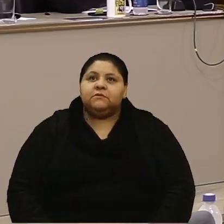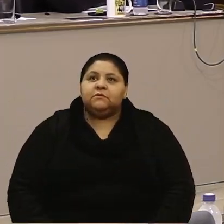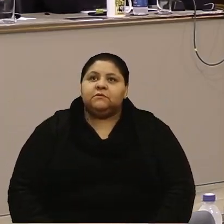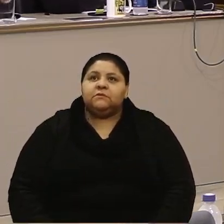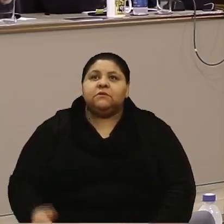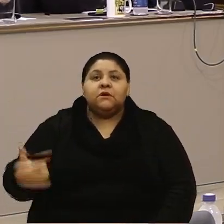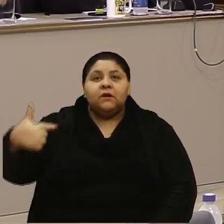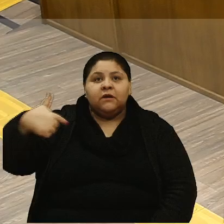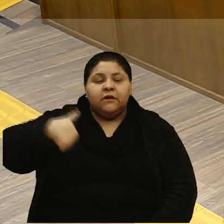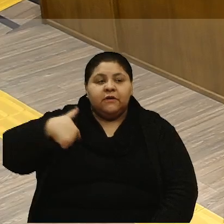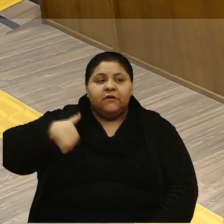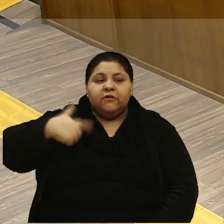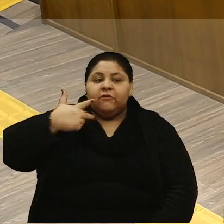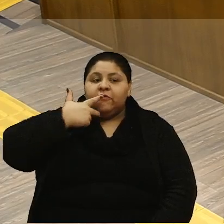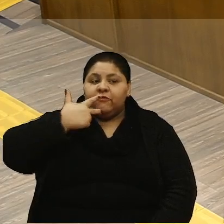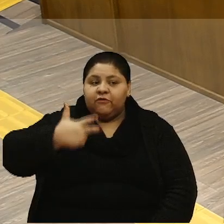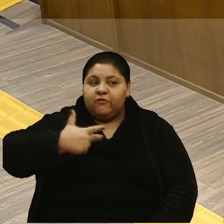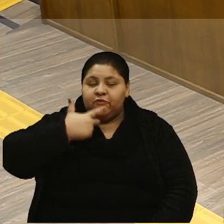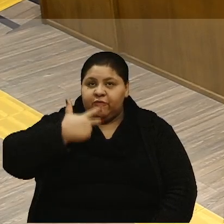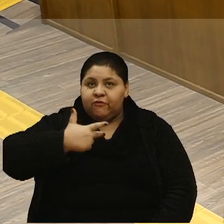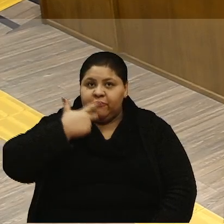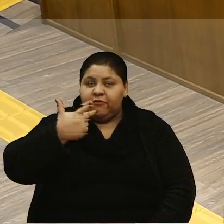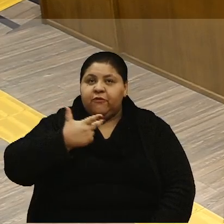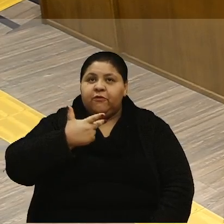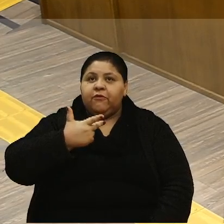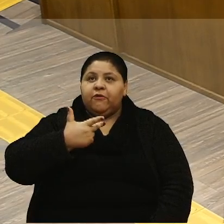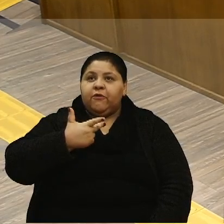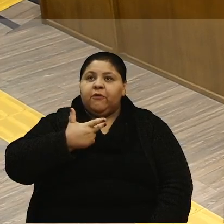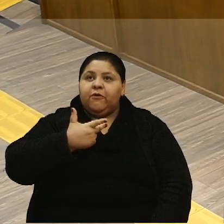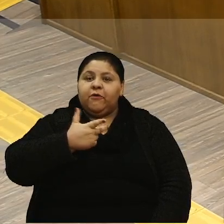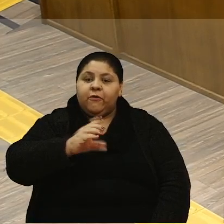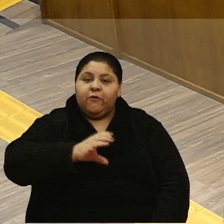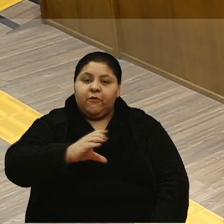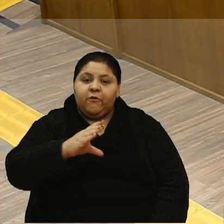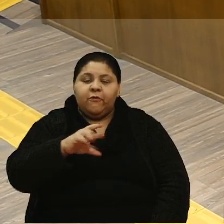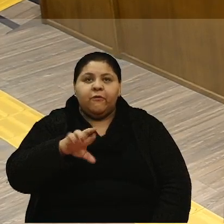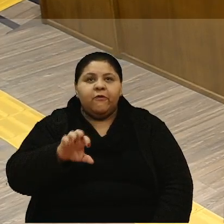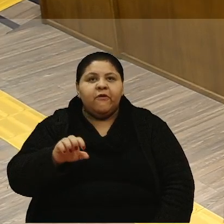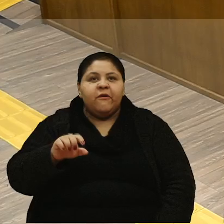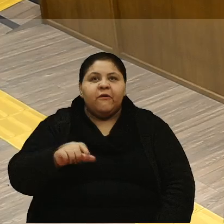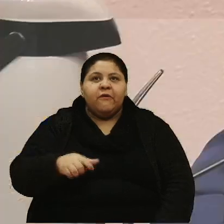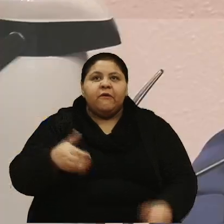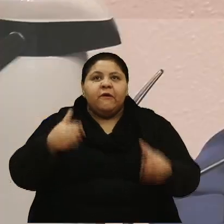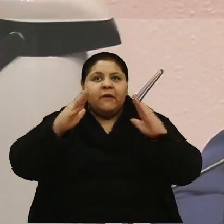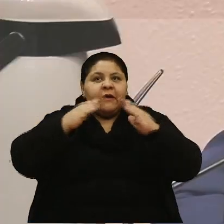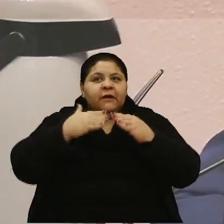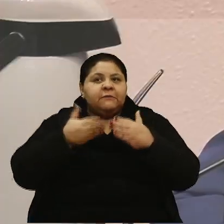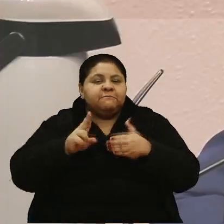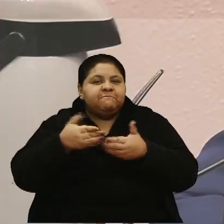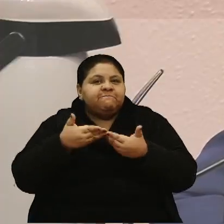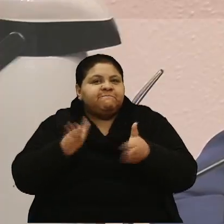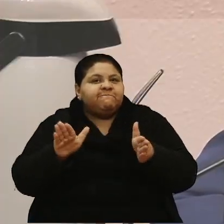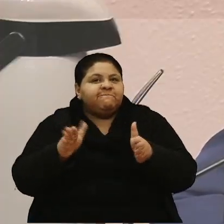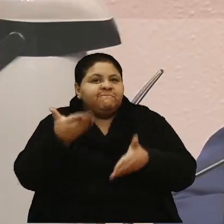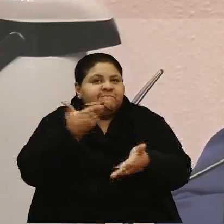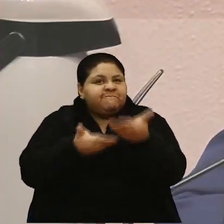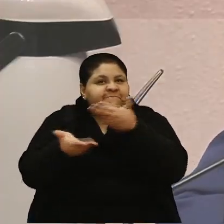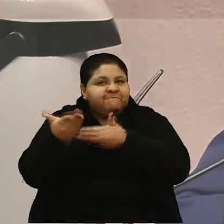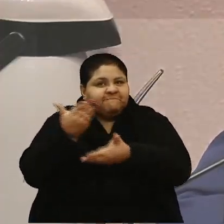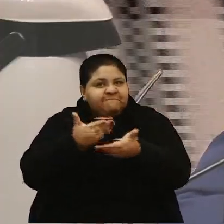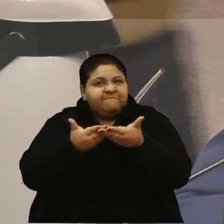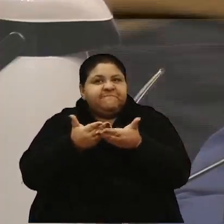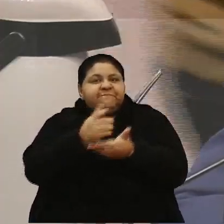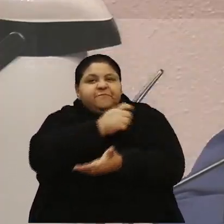Eu até dizia para a coordenadora da CRE, a Cristina, que a casa está sempre aberta para receber todos os estudantes da